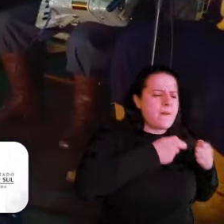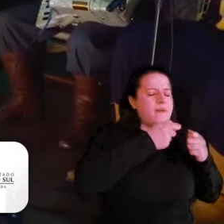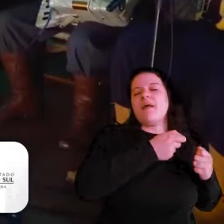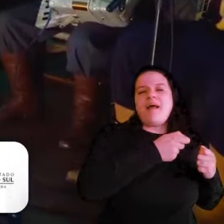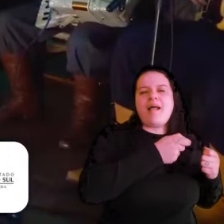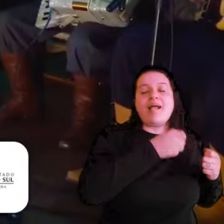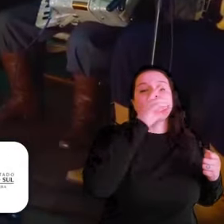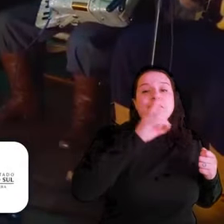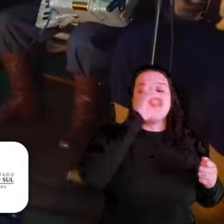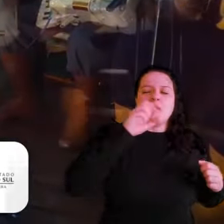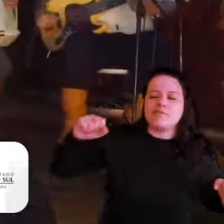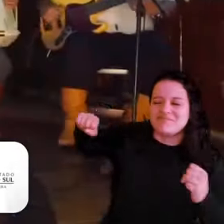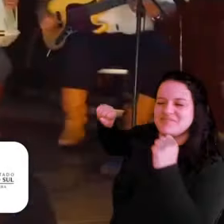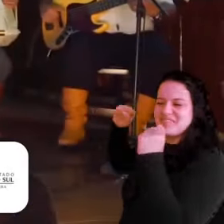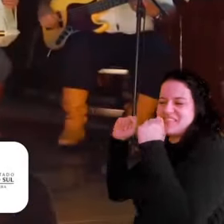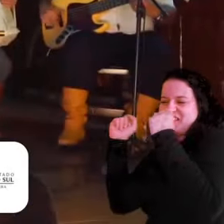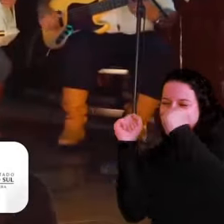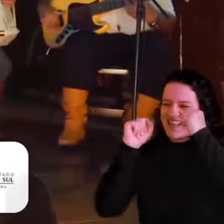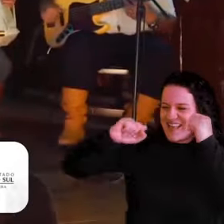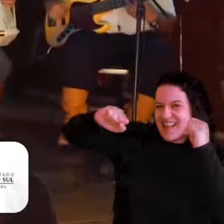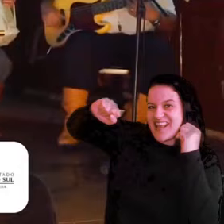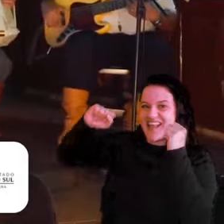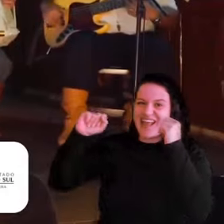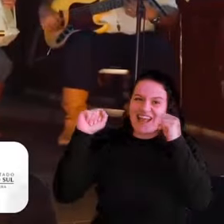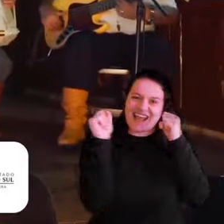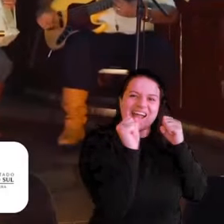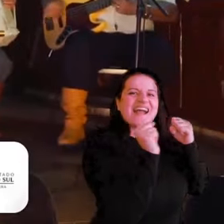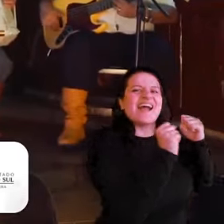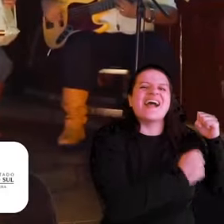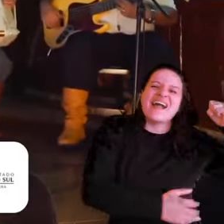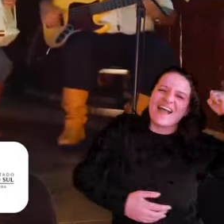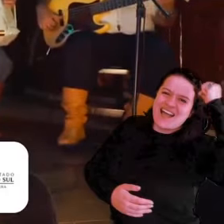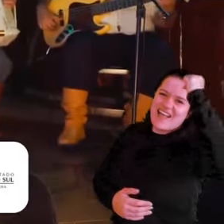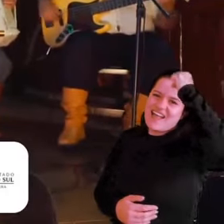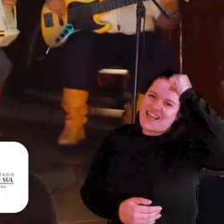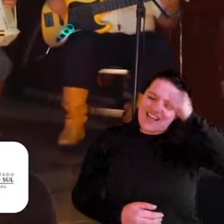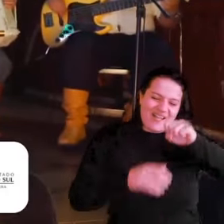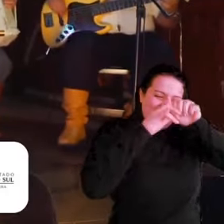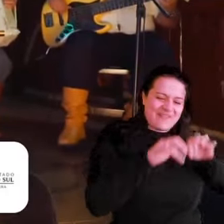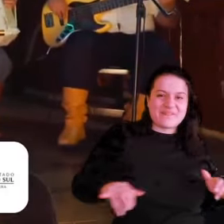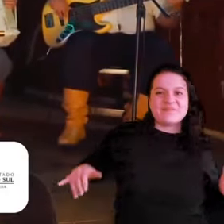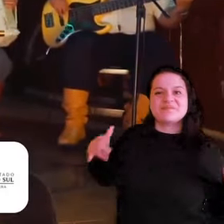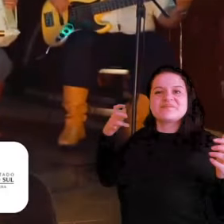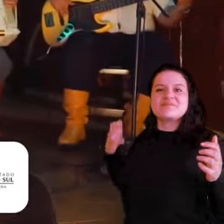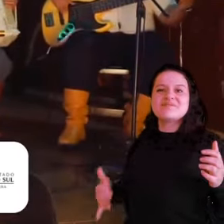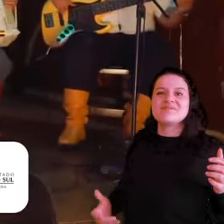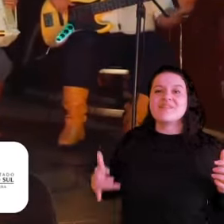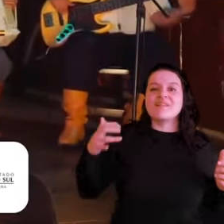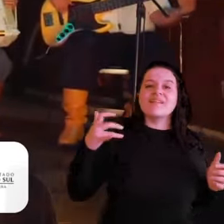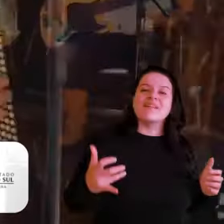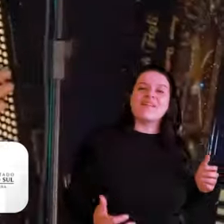mão aconselhar a porreado, é a mesma que nos fandango passeia sob o teclado.